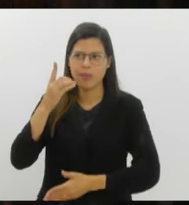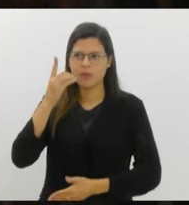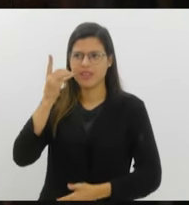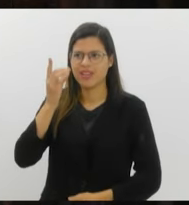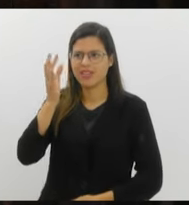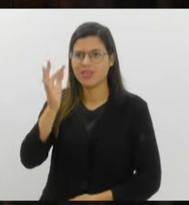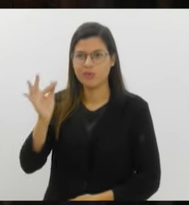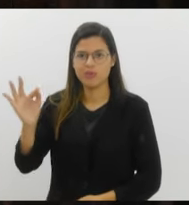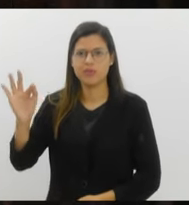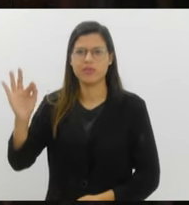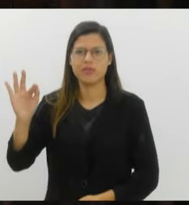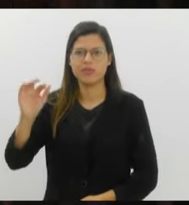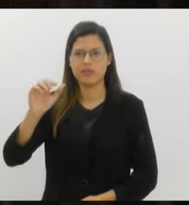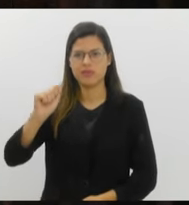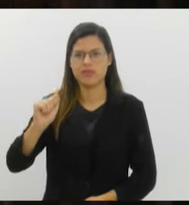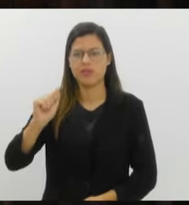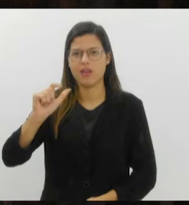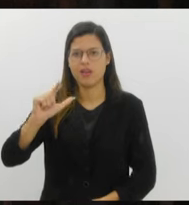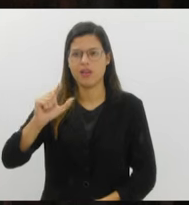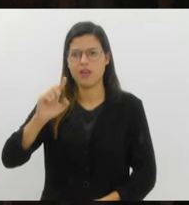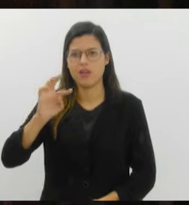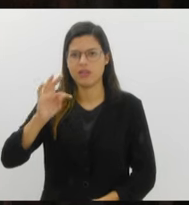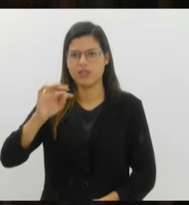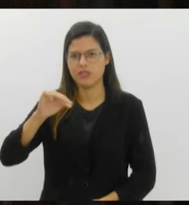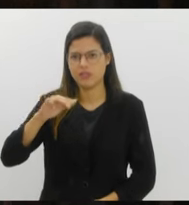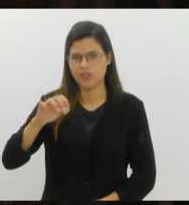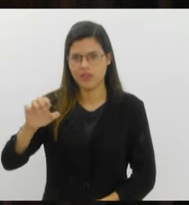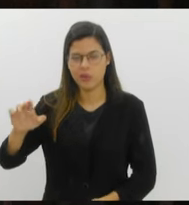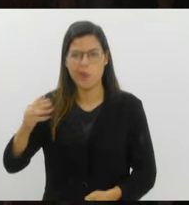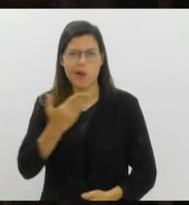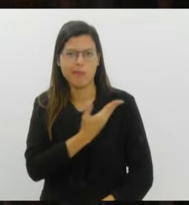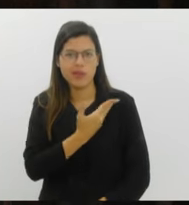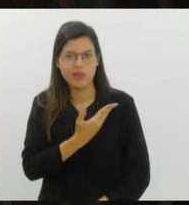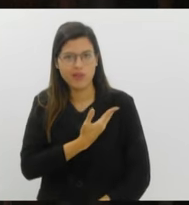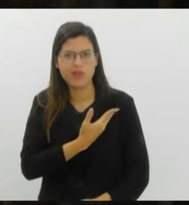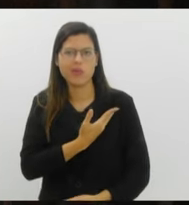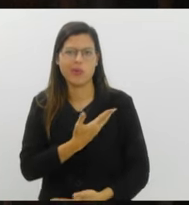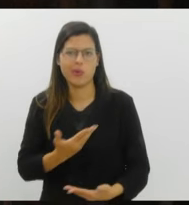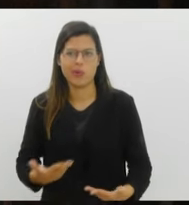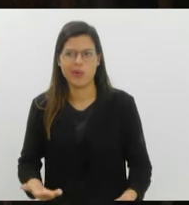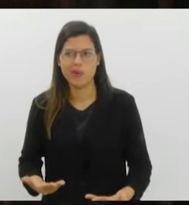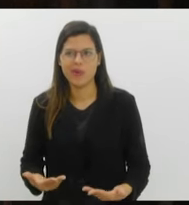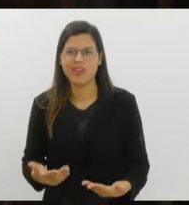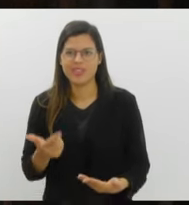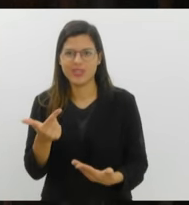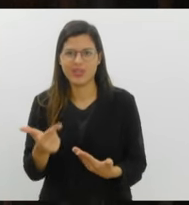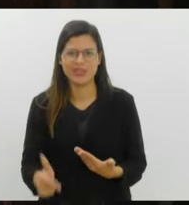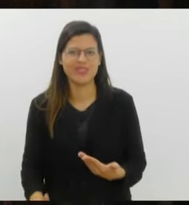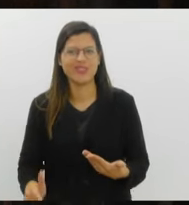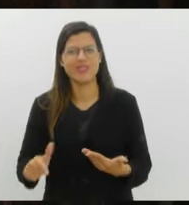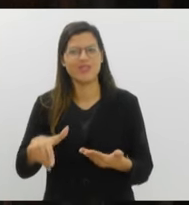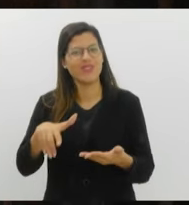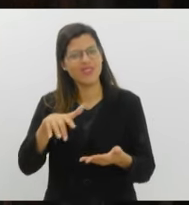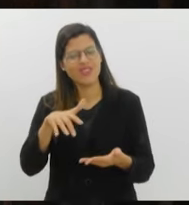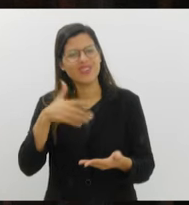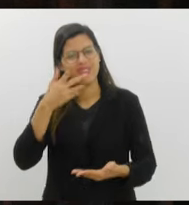federal Altineu, que é um amigo muito querido. E quero, mais uma vez, deixar